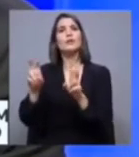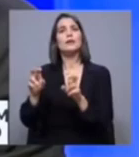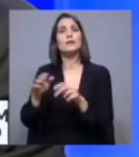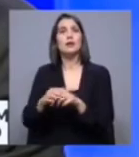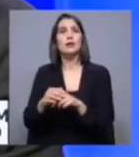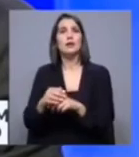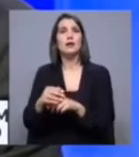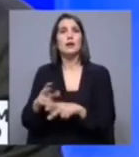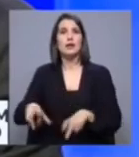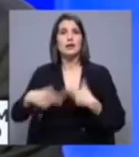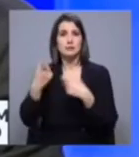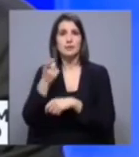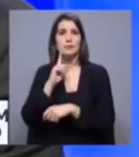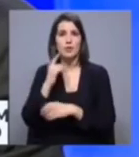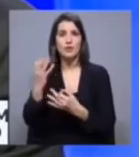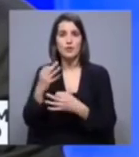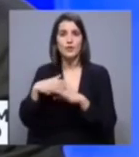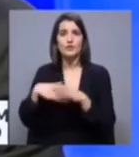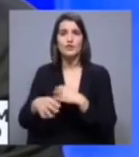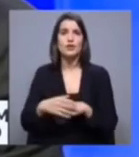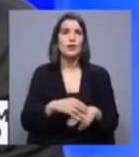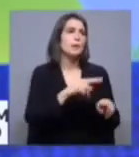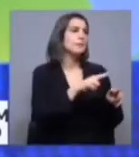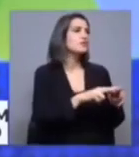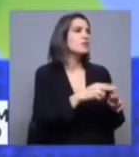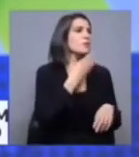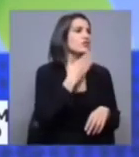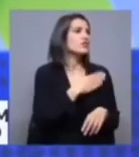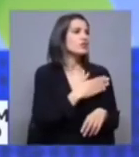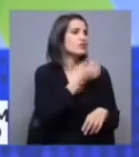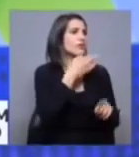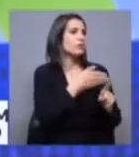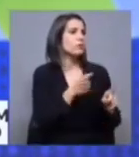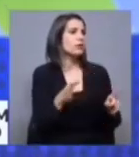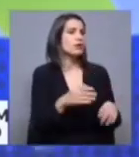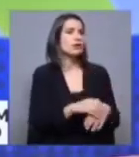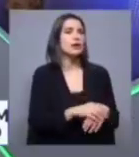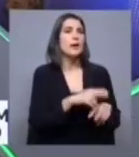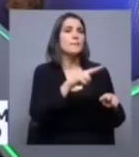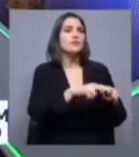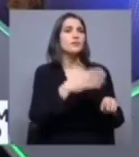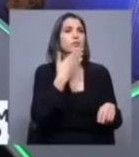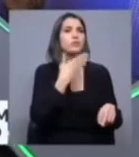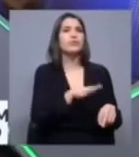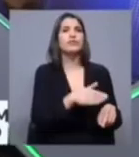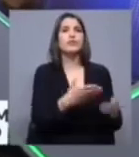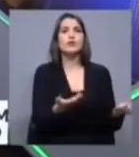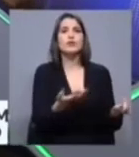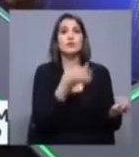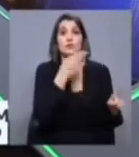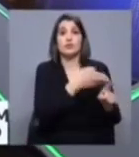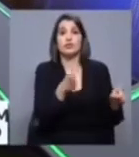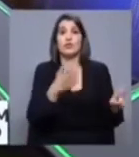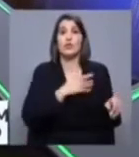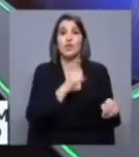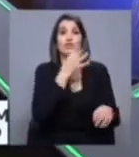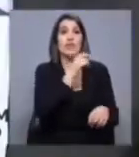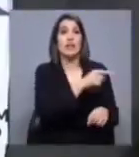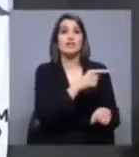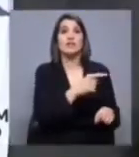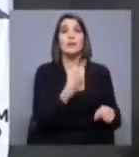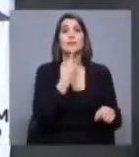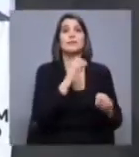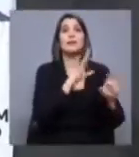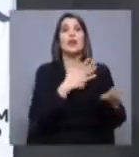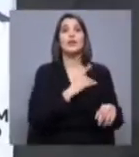ilícito. E, portanto, isso foi feito. Prisão preventiva, João, não fujas às questões. Não, estou a falar daquilo que me interessa. Prisão preventiva, pois, mas não queres muito falar. Bem, vamos avançar. Ó, João, ficou claro que não